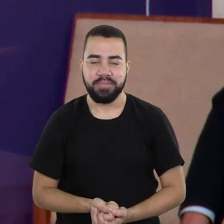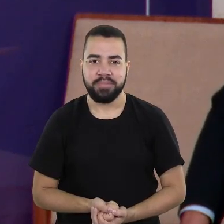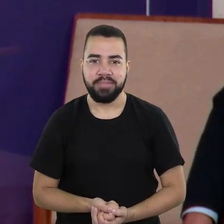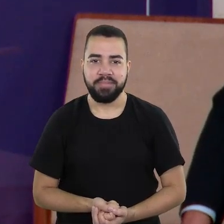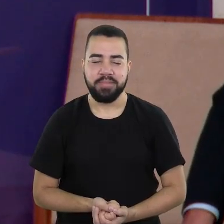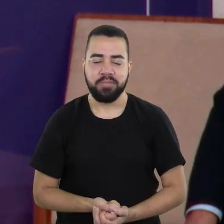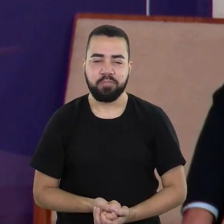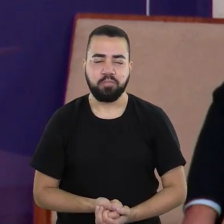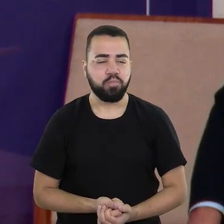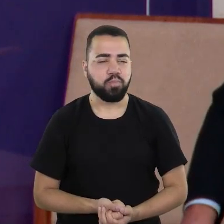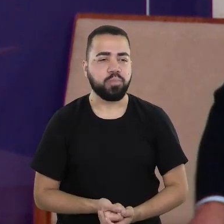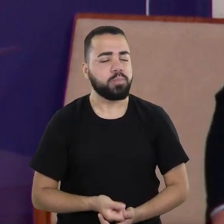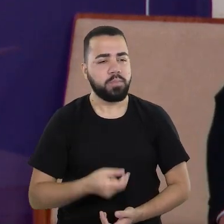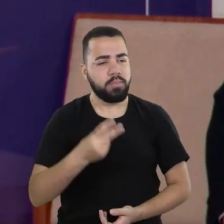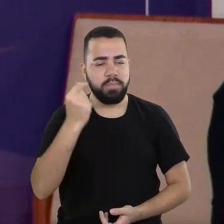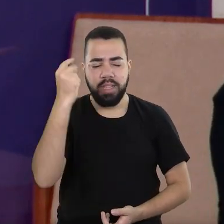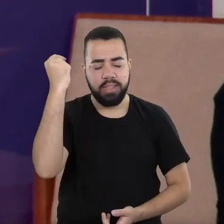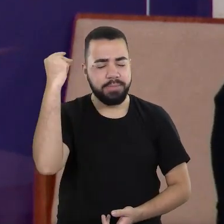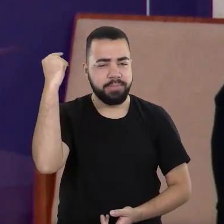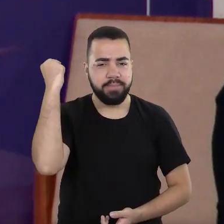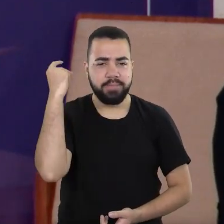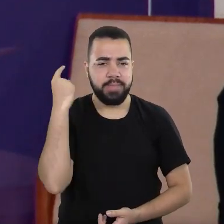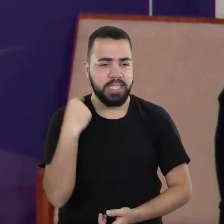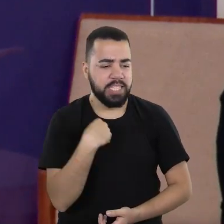Uma vez eu estava muito